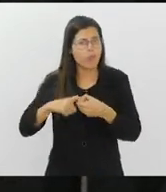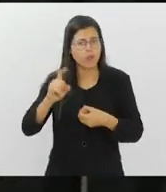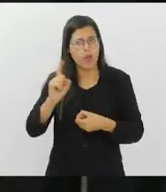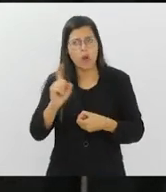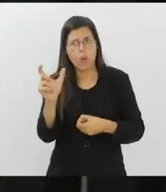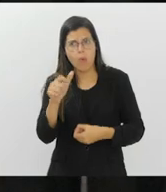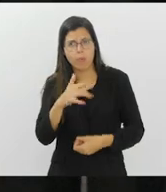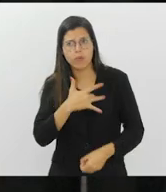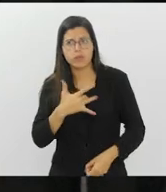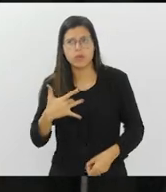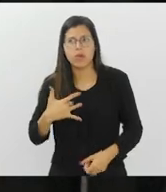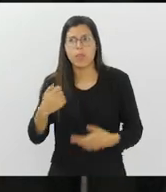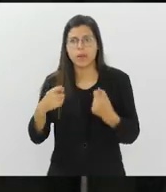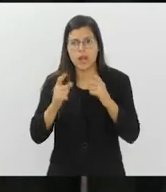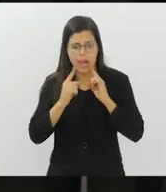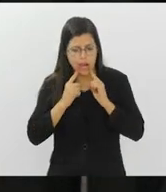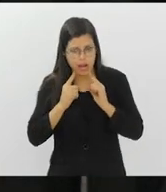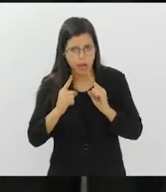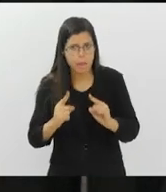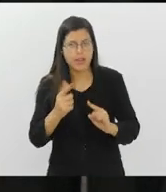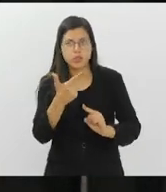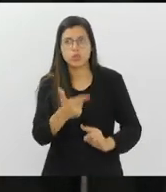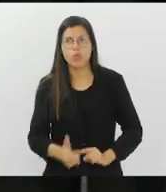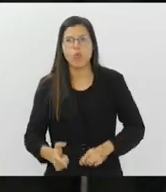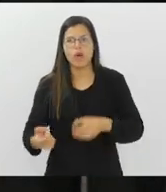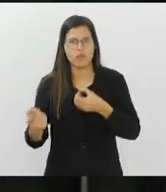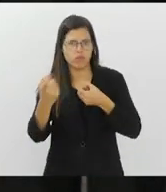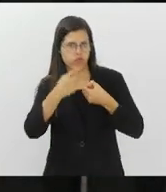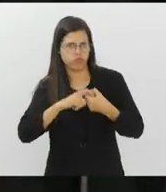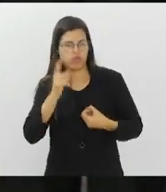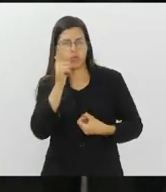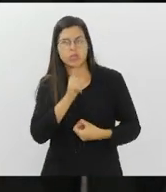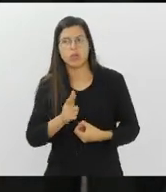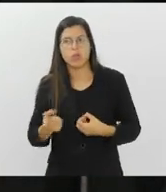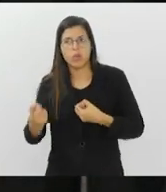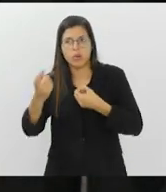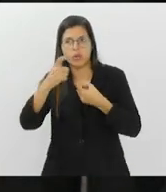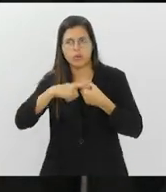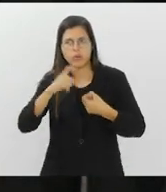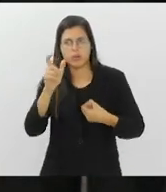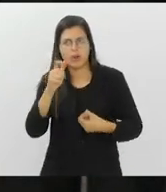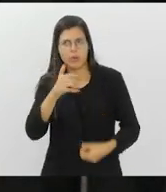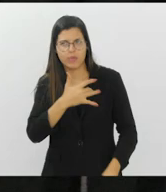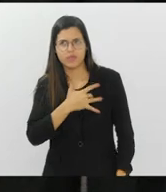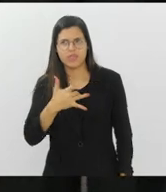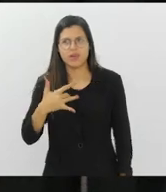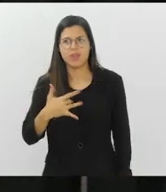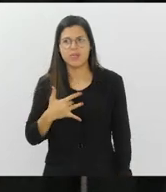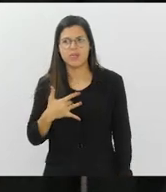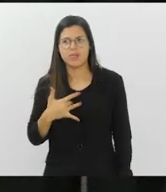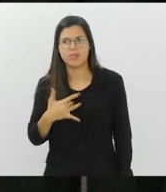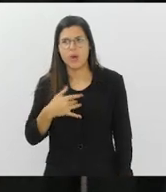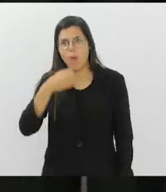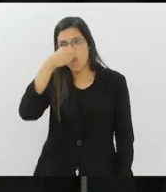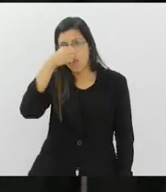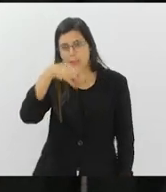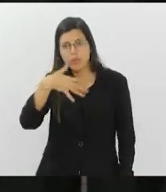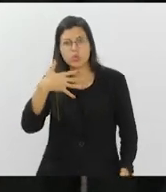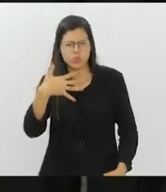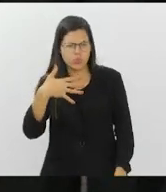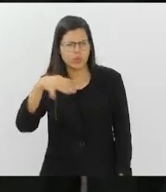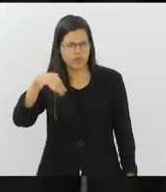Eu tive que reclamar novamente, aí voltaram o plano. Quando eles voltaram com o plano, aí é um absurdo, eu trouxe